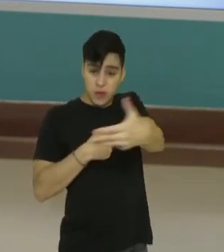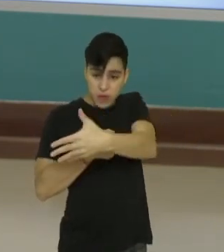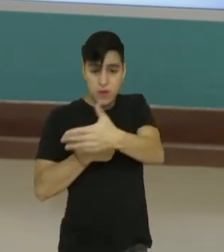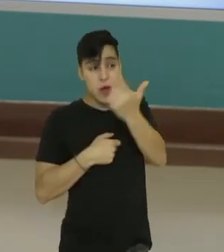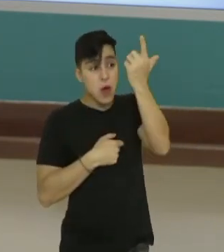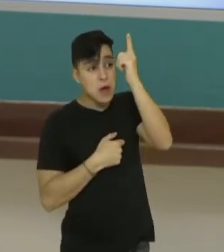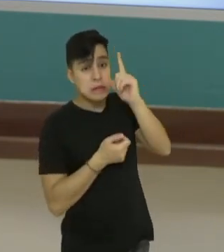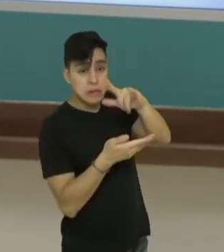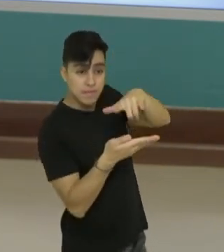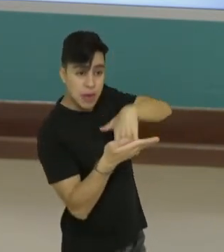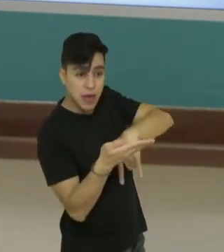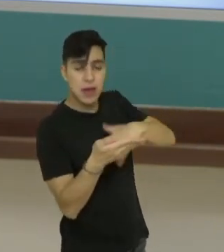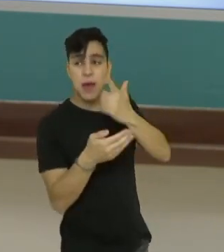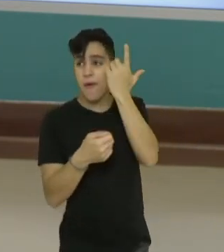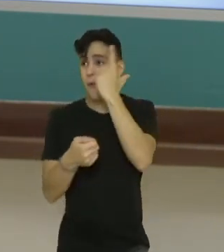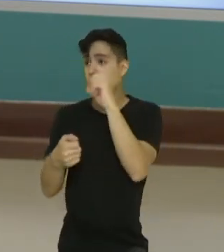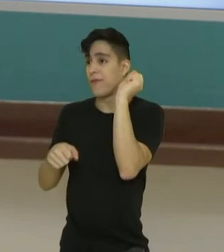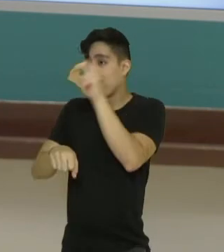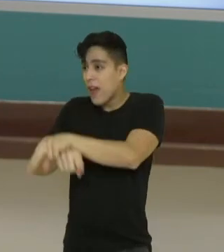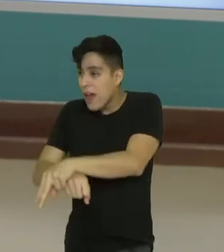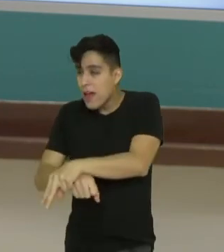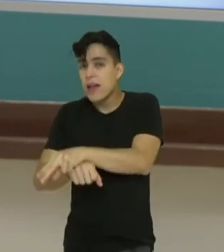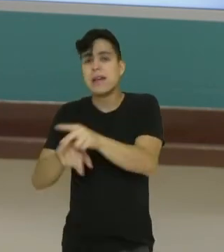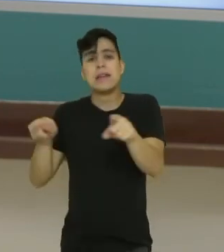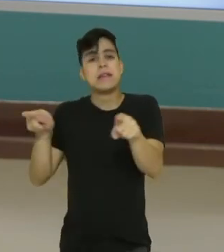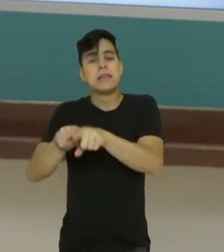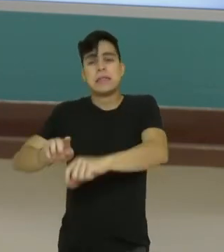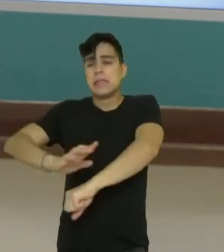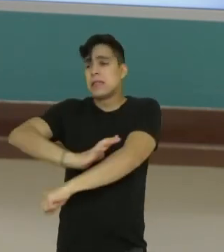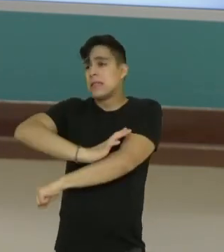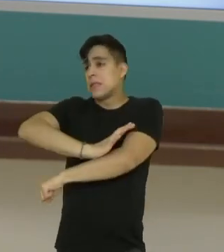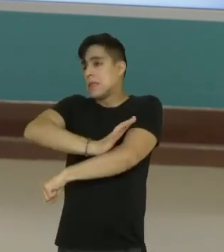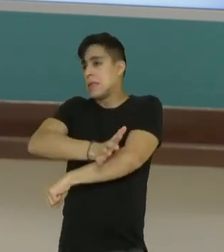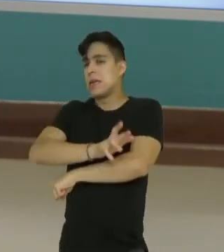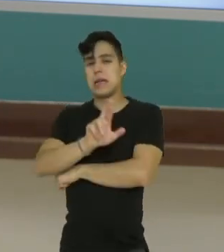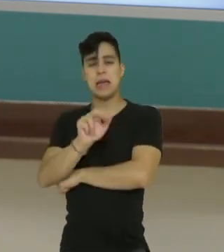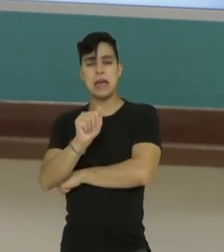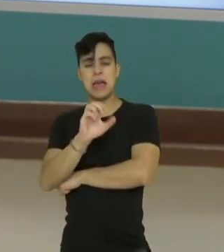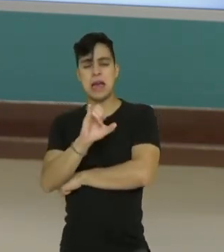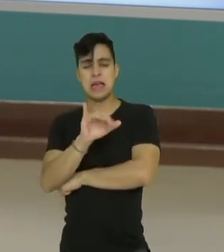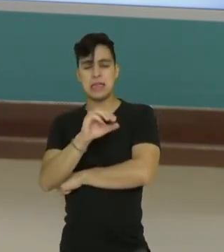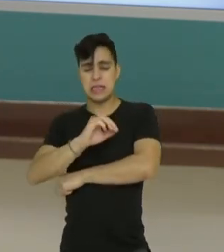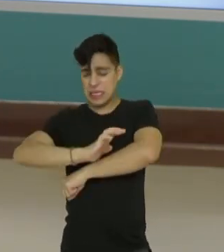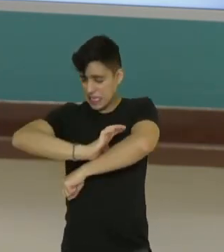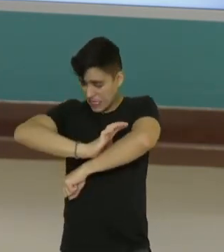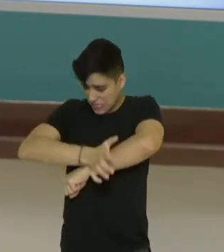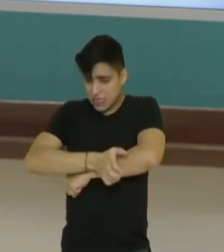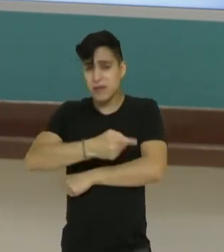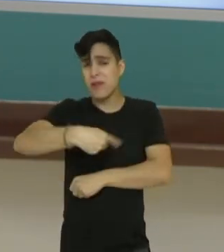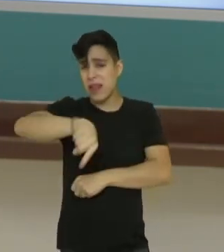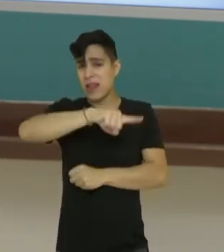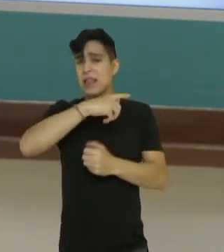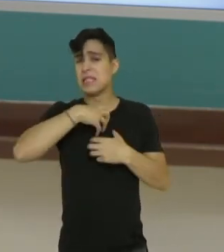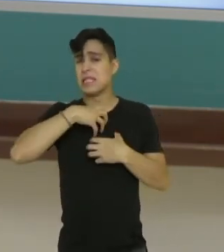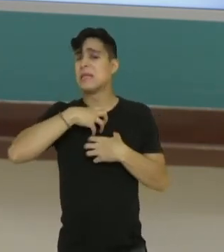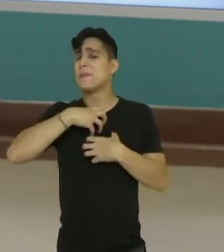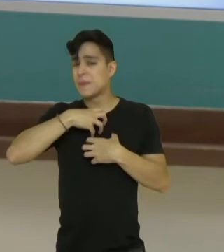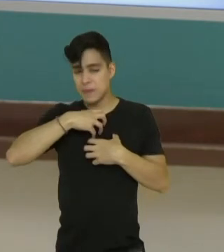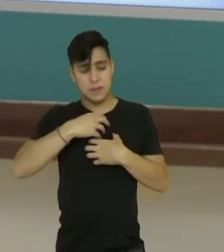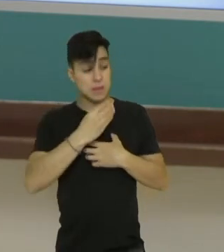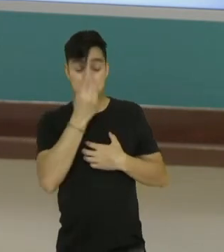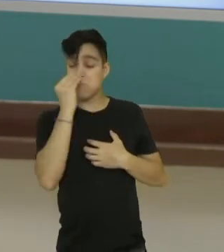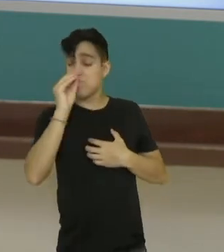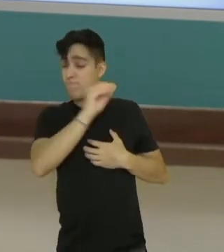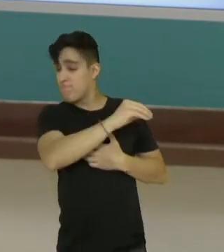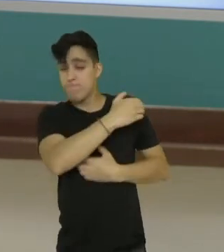documentos, de emprego, o racismo que muitas vezes as pessoas acabam sofrendo, a discriminação e